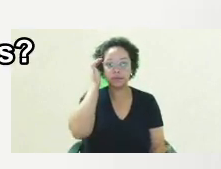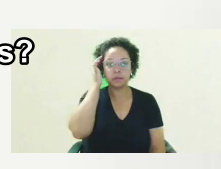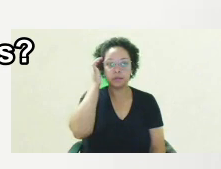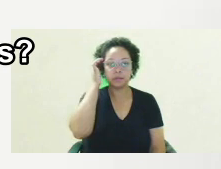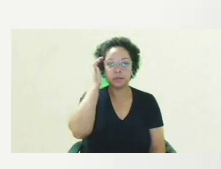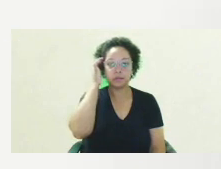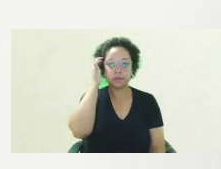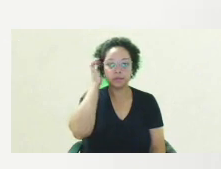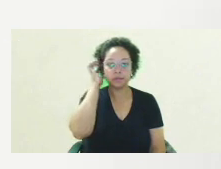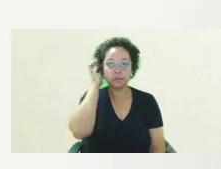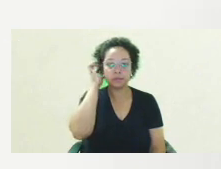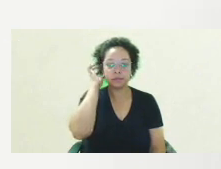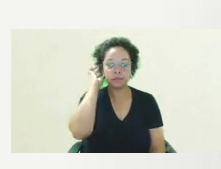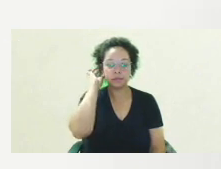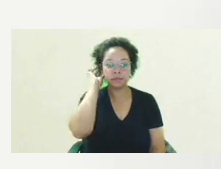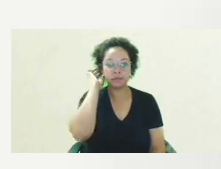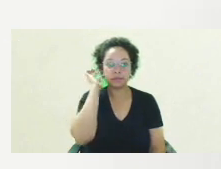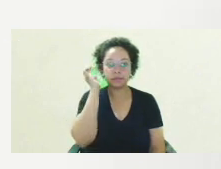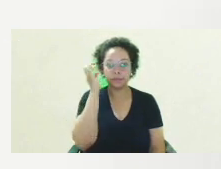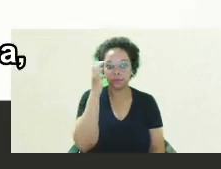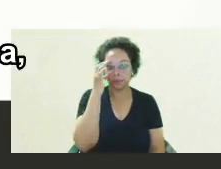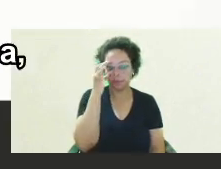Foi? Dou-lhe uma, dou-lhe duas? Nada.